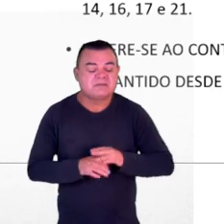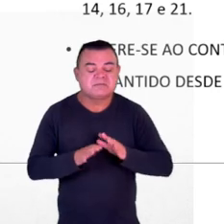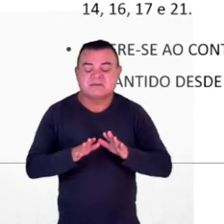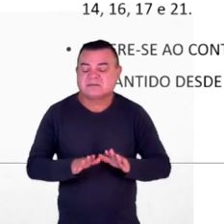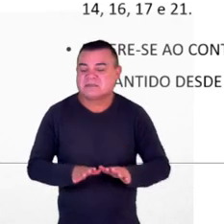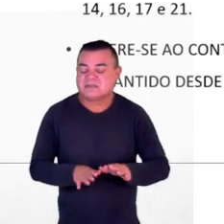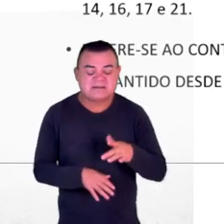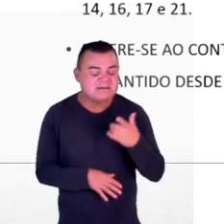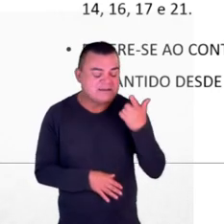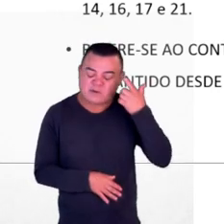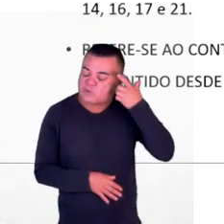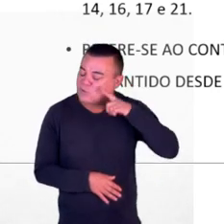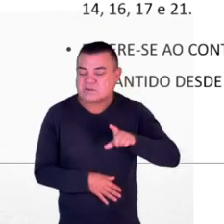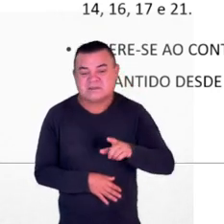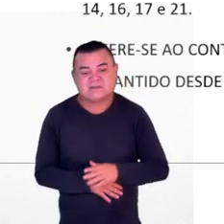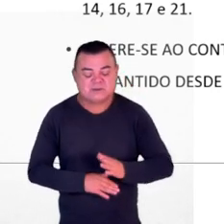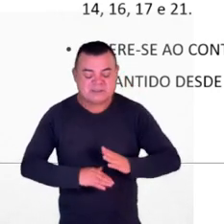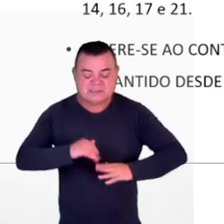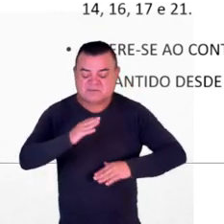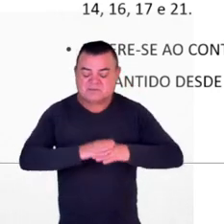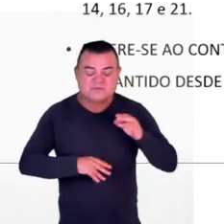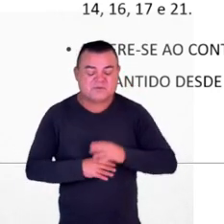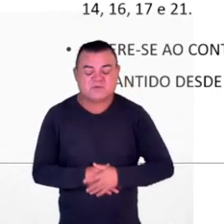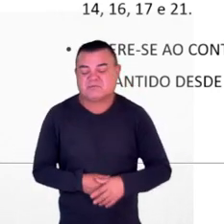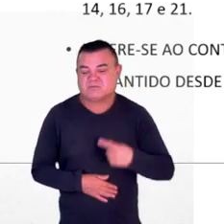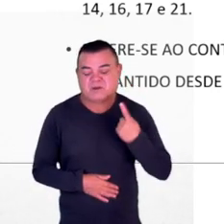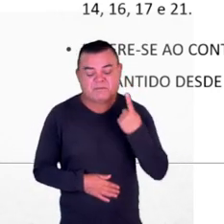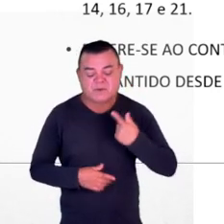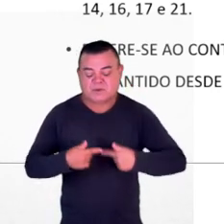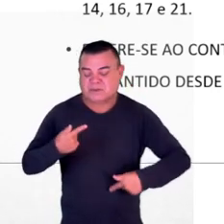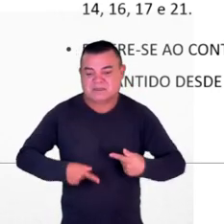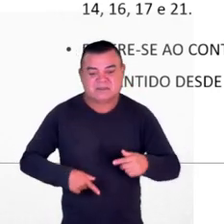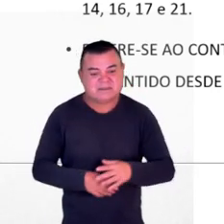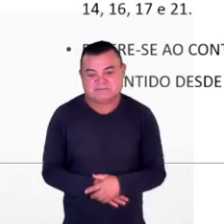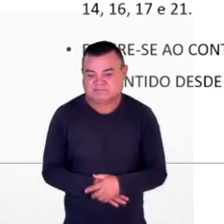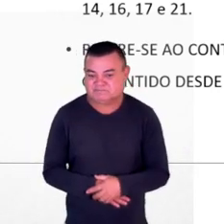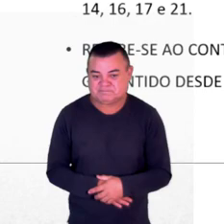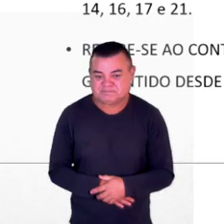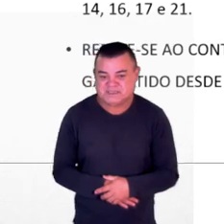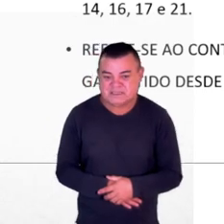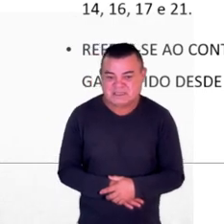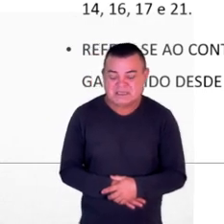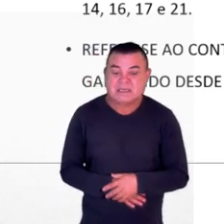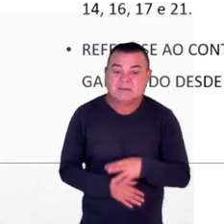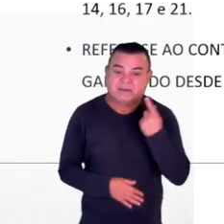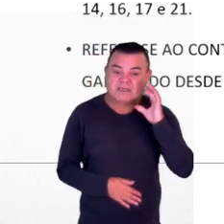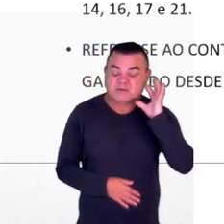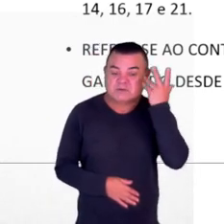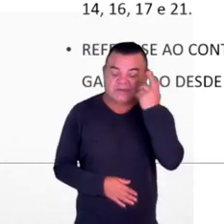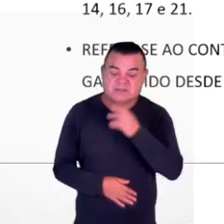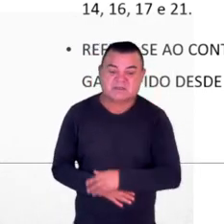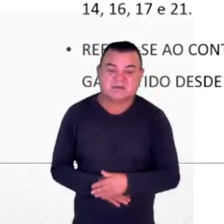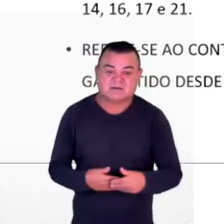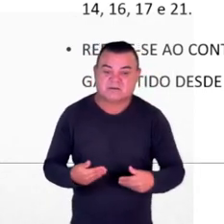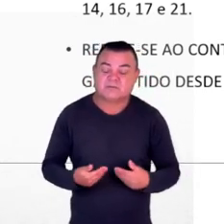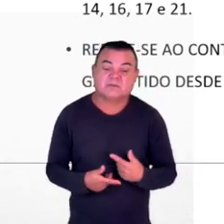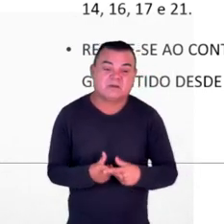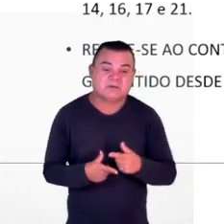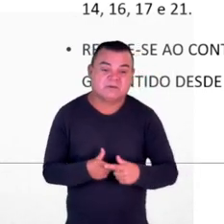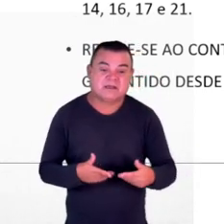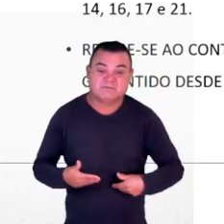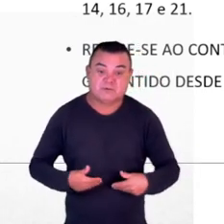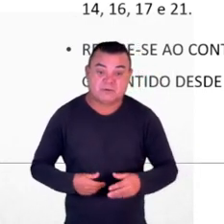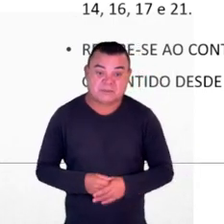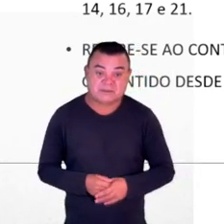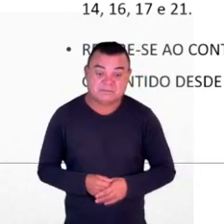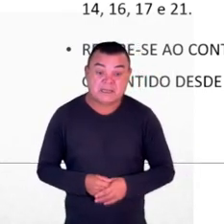eh desenvolver uma política nesse sentido não é eu diria o caso do Brasil porque o